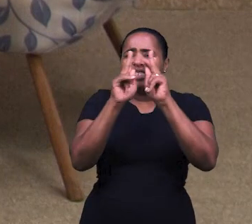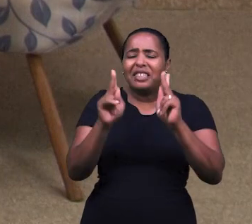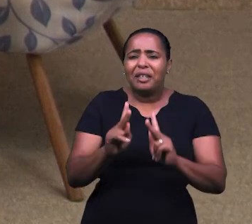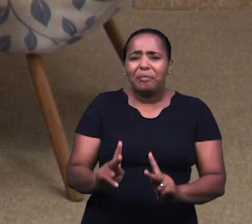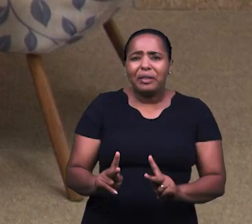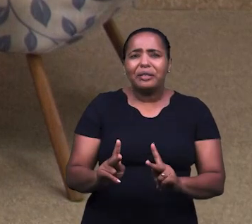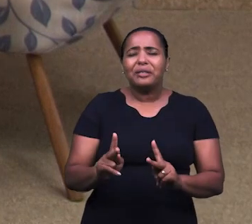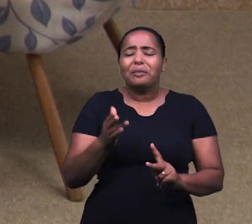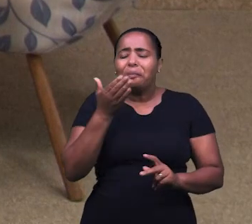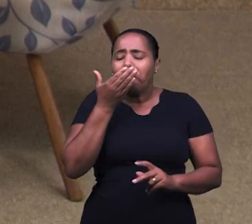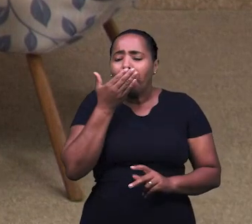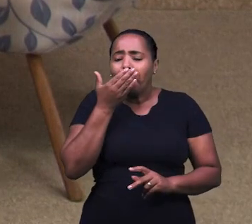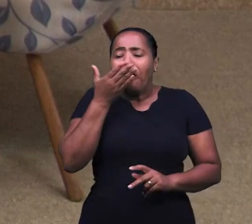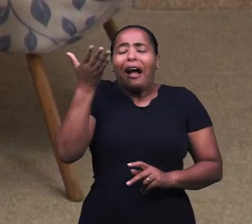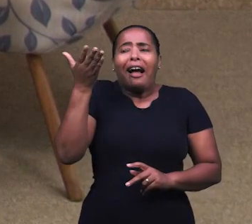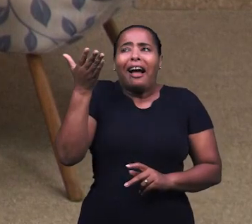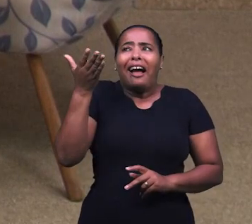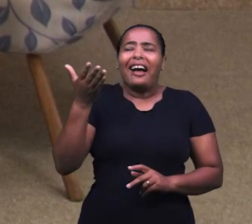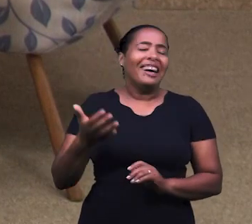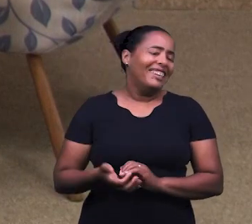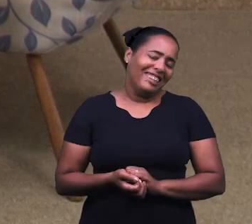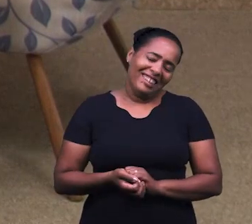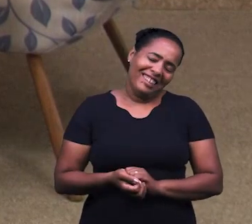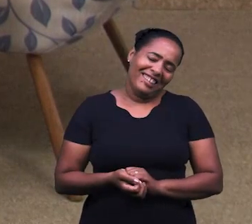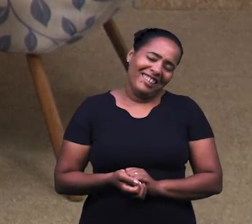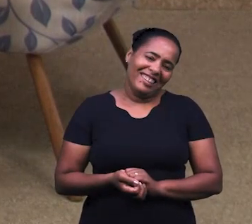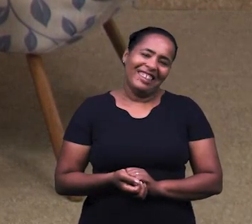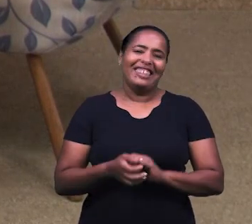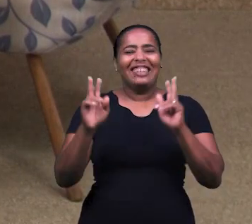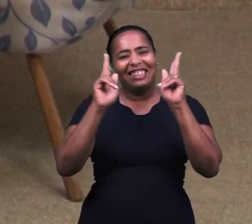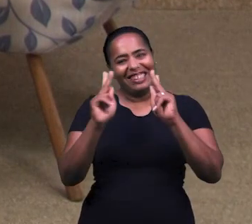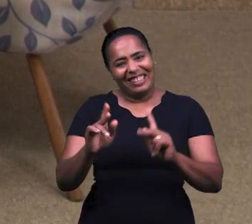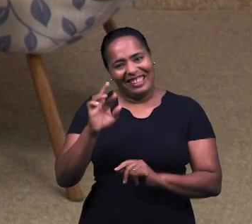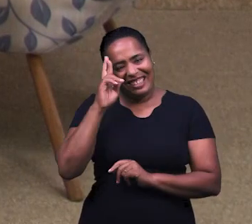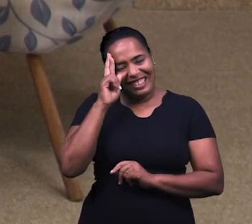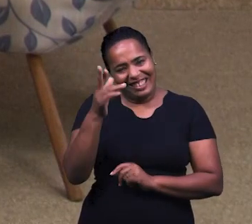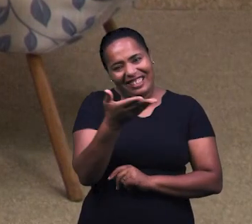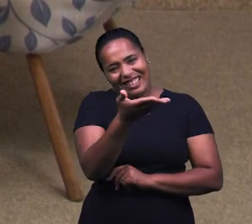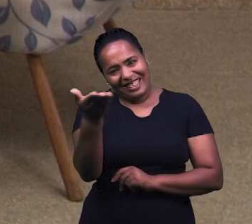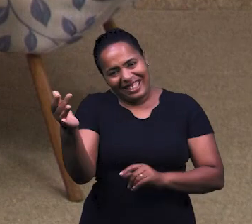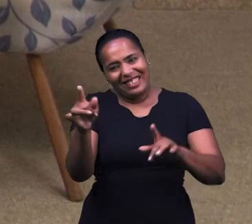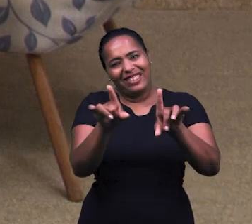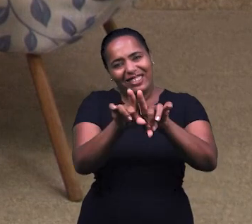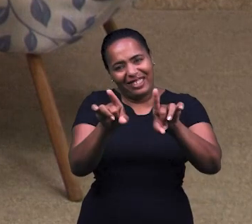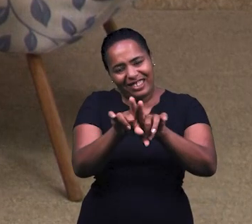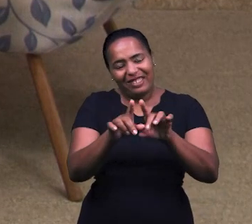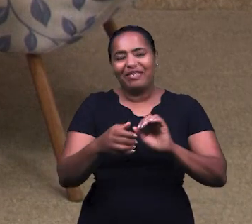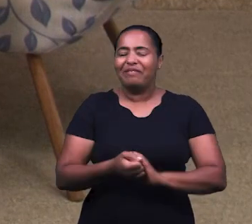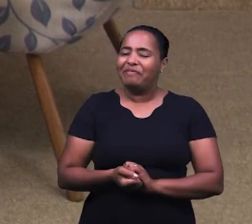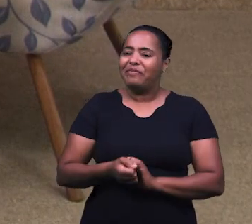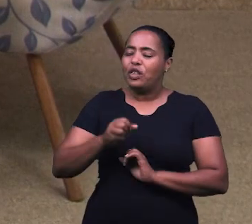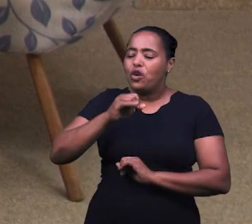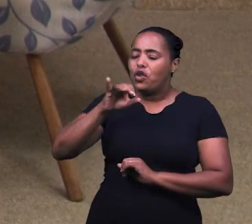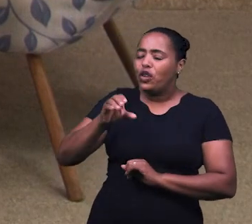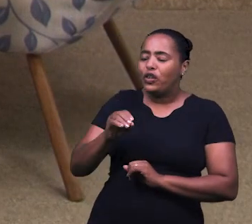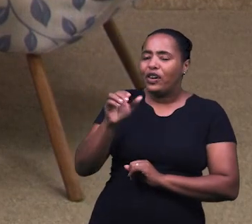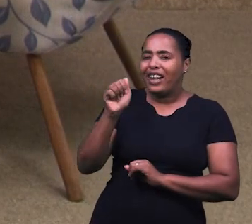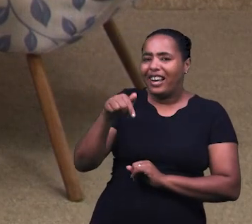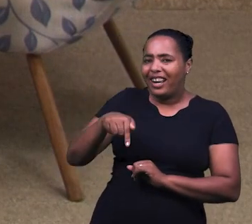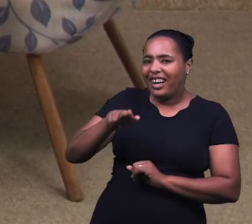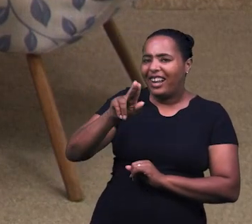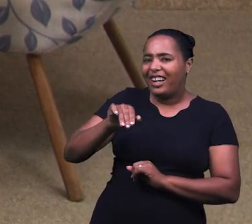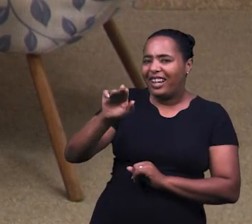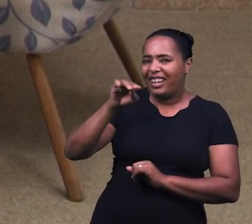do Senhor e nos mandou um beijo. Um beijo. A paz do Senhor Jesus para você também. E o